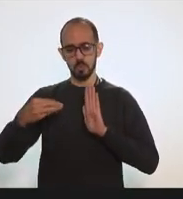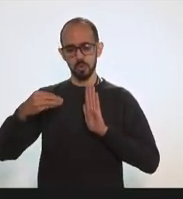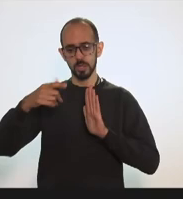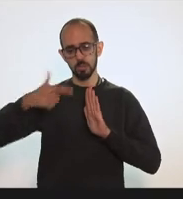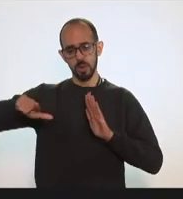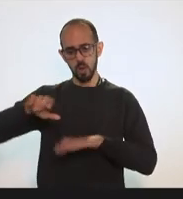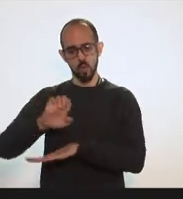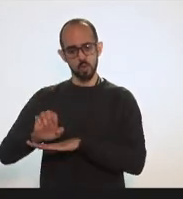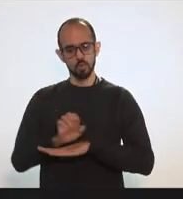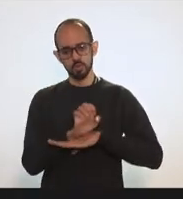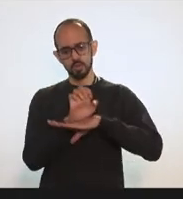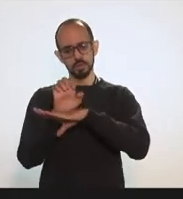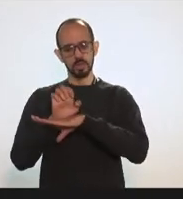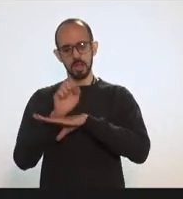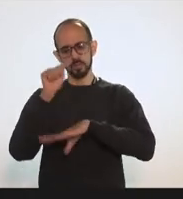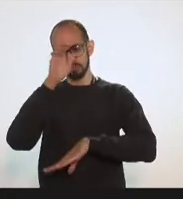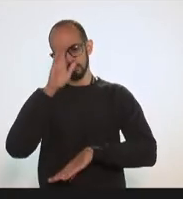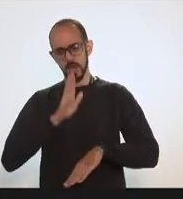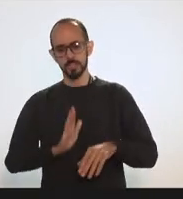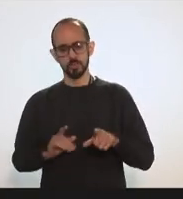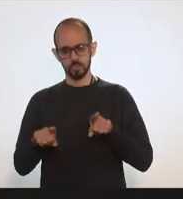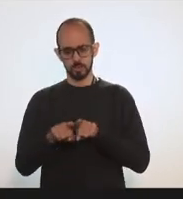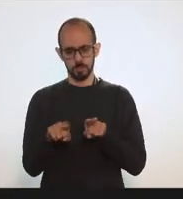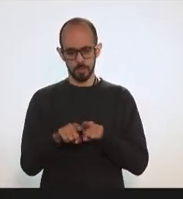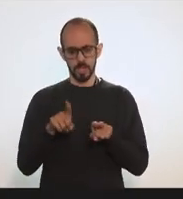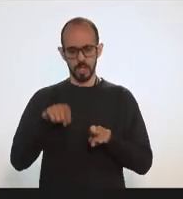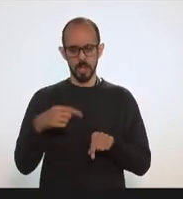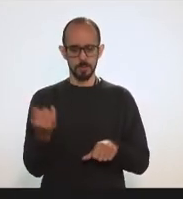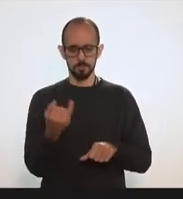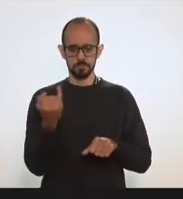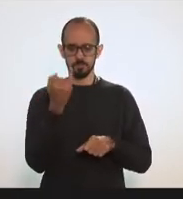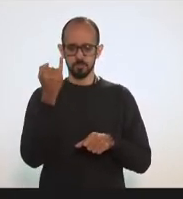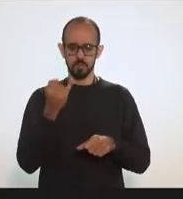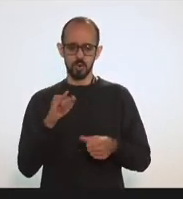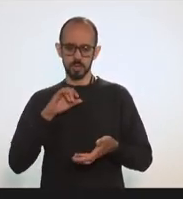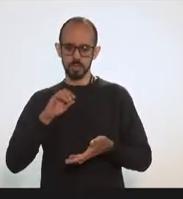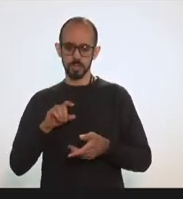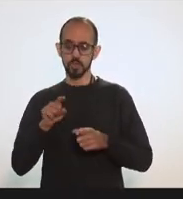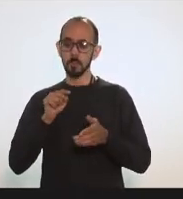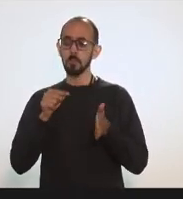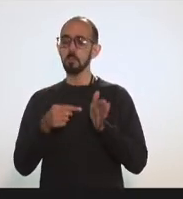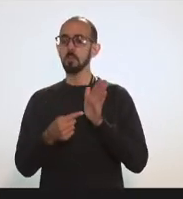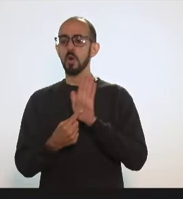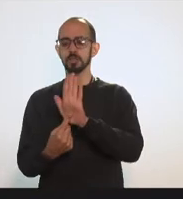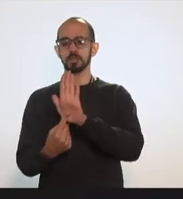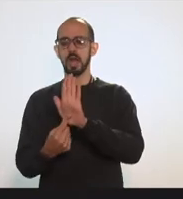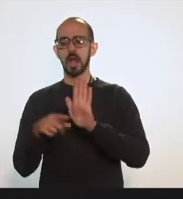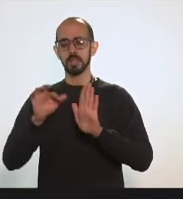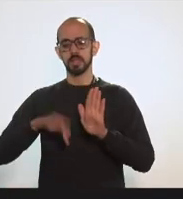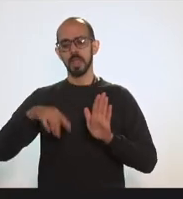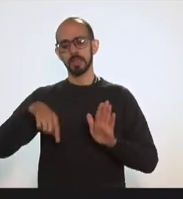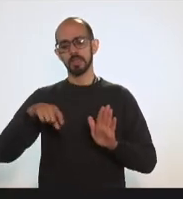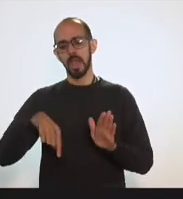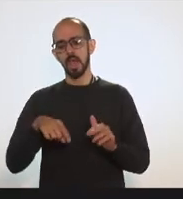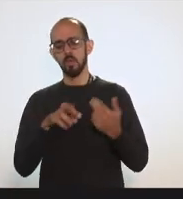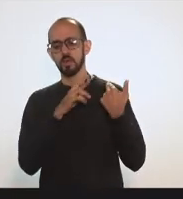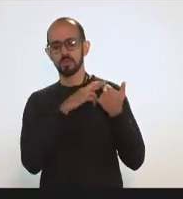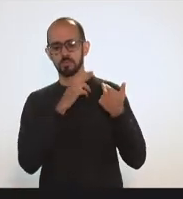protagonista. Então, eu acho importante pontuar e responsabilizar quem de fato, porque esses laudos precisam ser